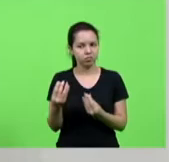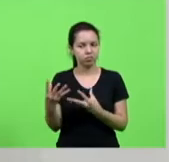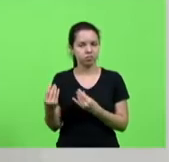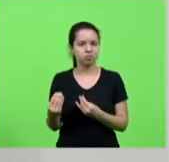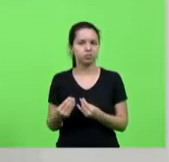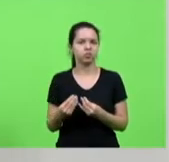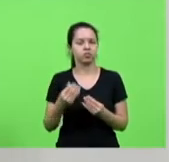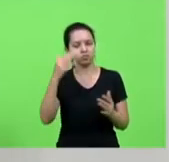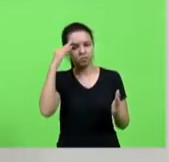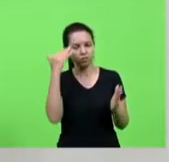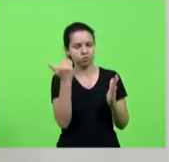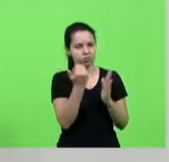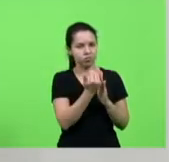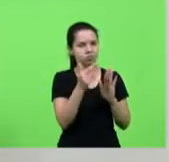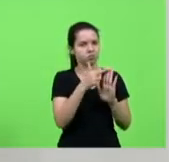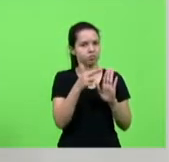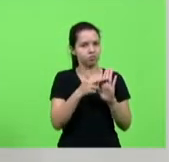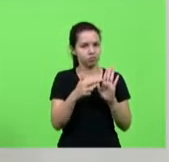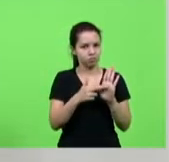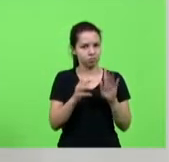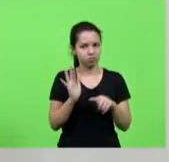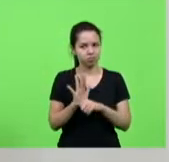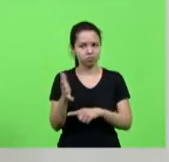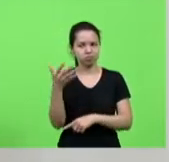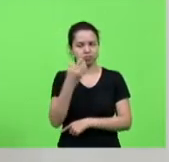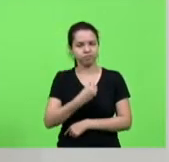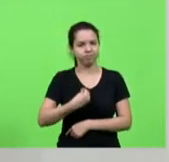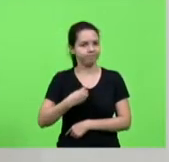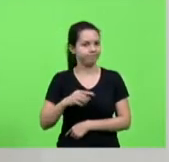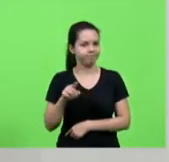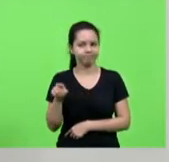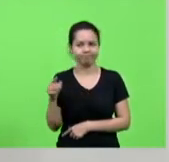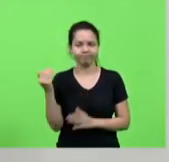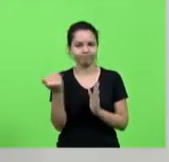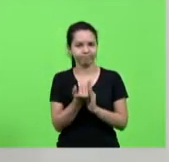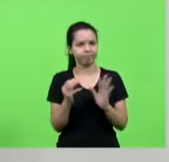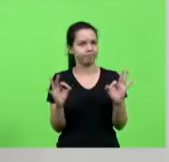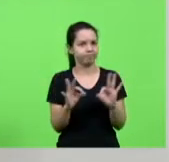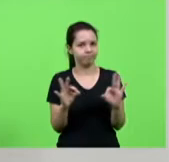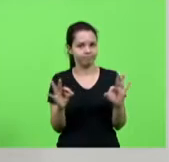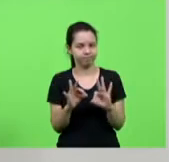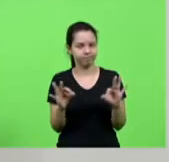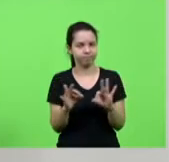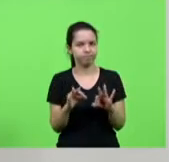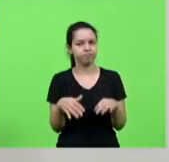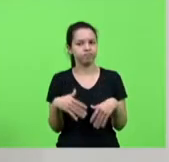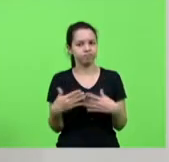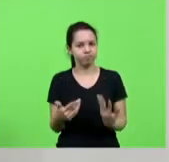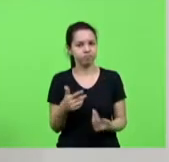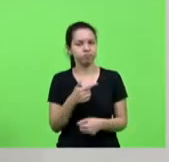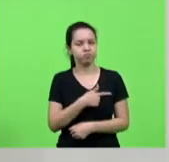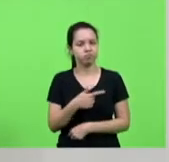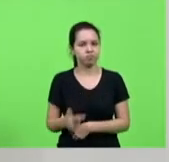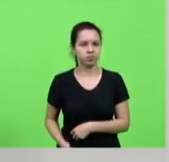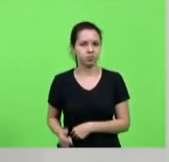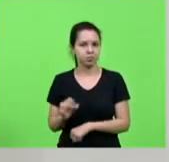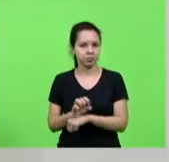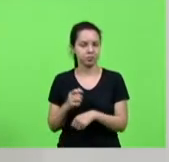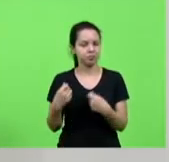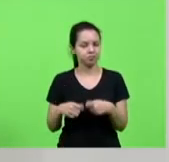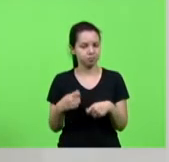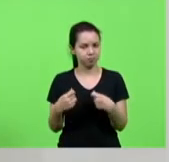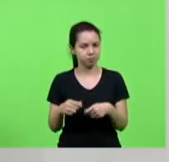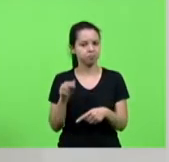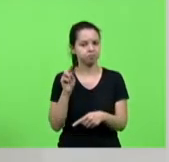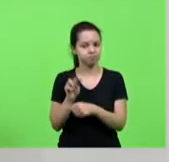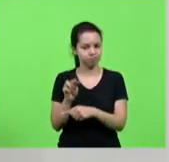cumprir regras que salvam vidas. Resta ao Estado apertar a fiscalização que, realmente, senhoras e